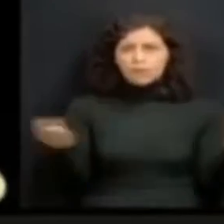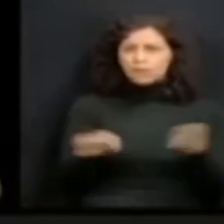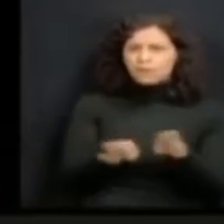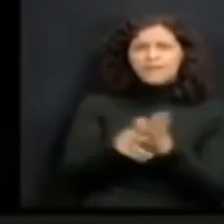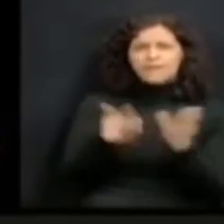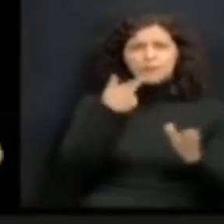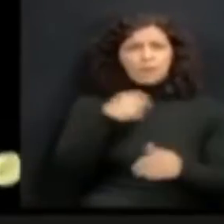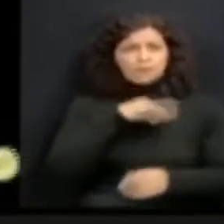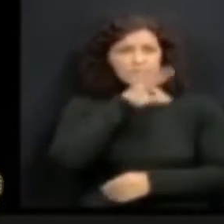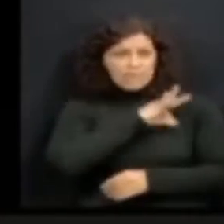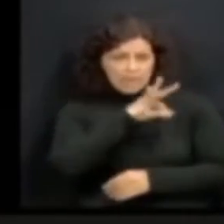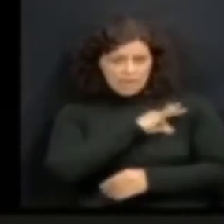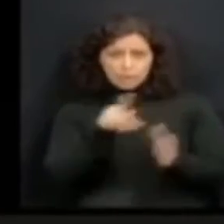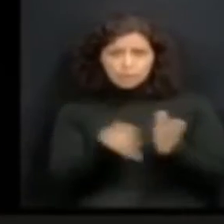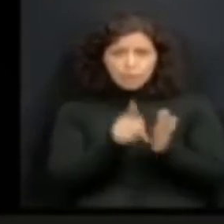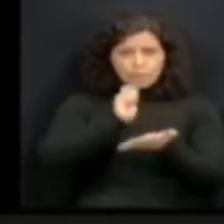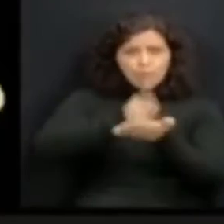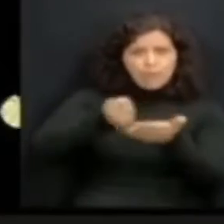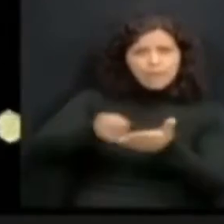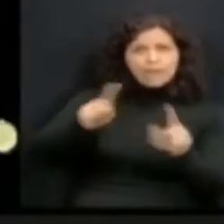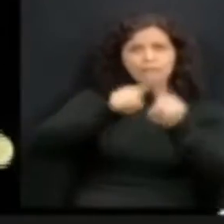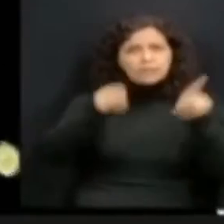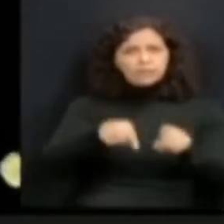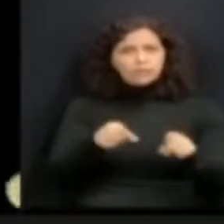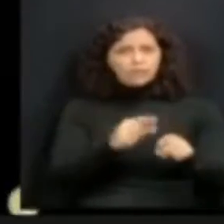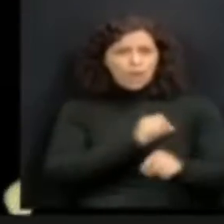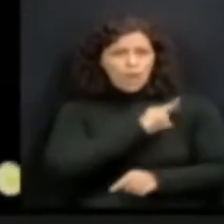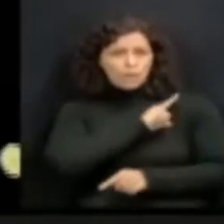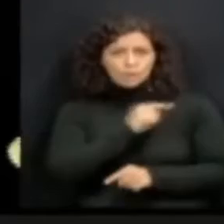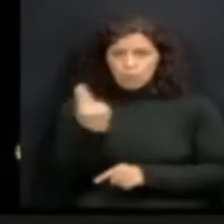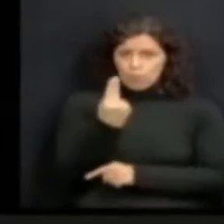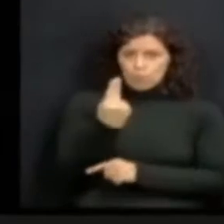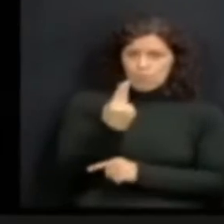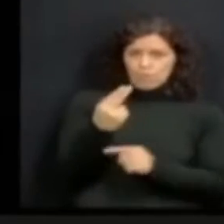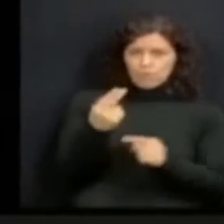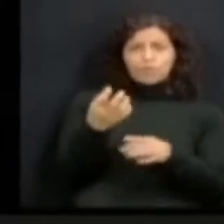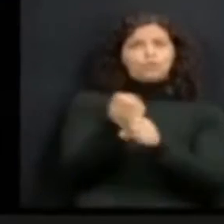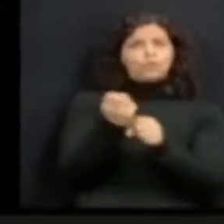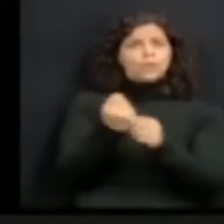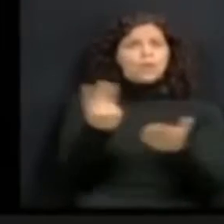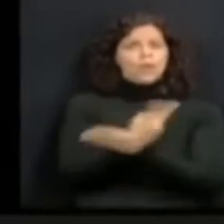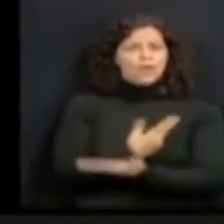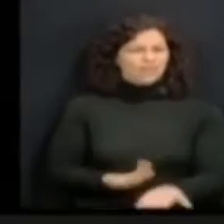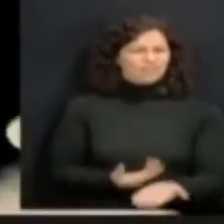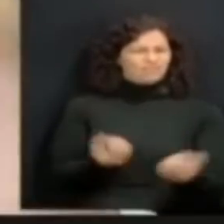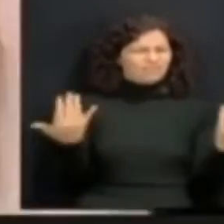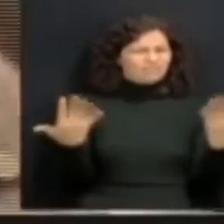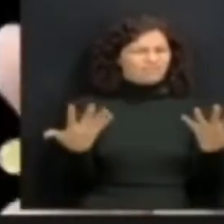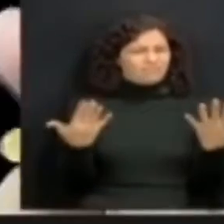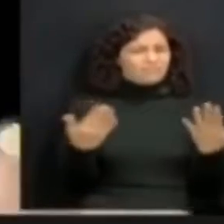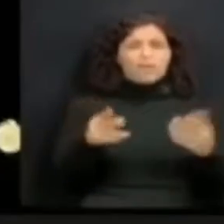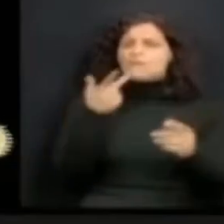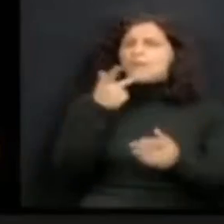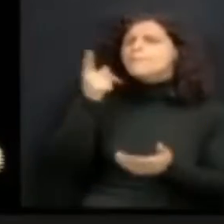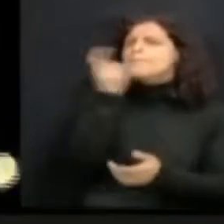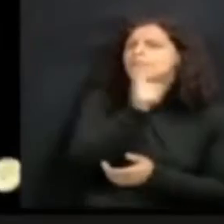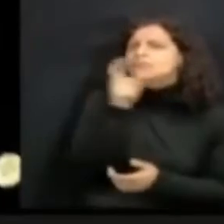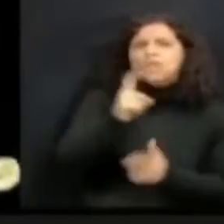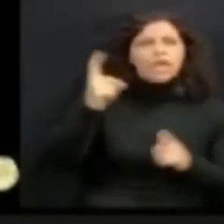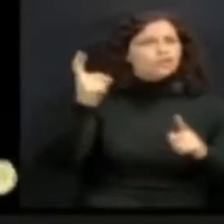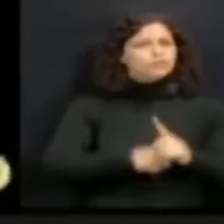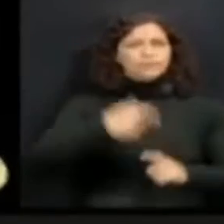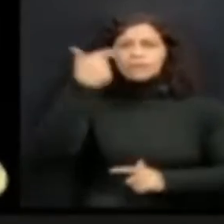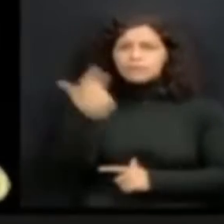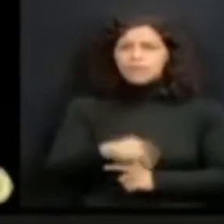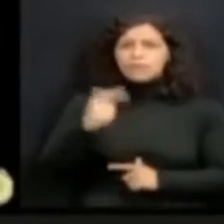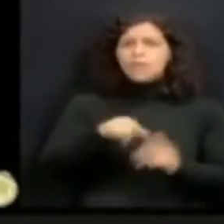aumento para o servidor, o número não é aquele. É uma contradição triste. E eu quero aqui colocar que é mentira que vai ter